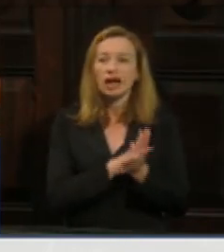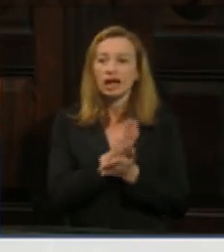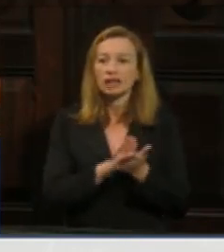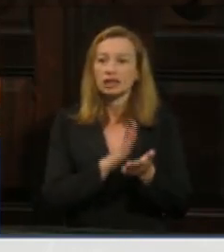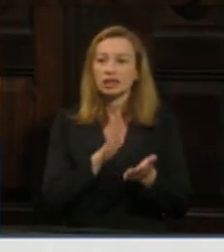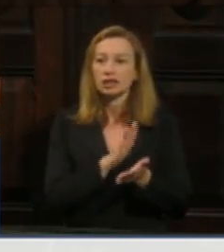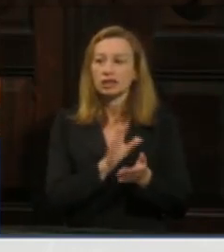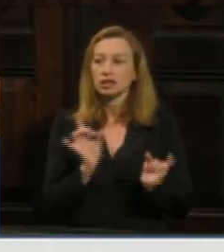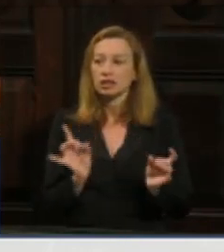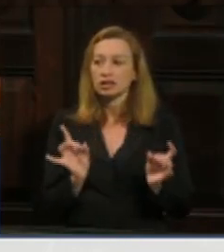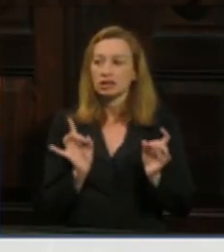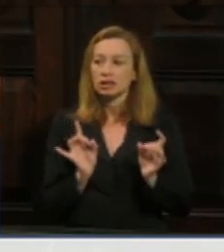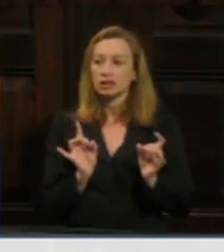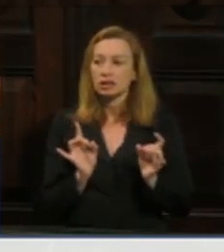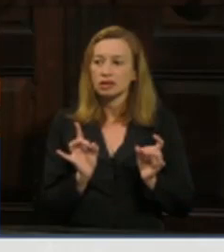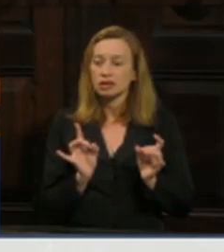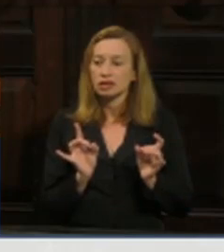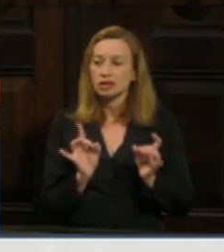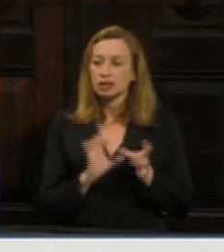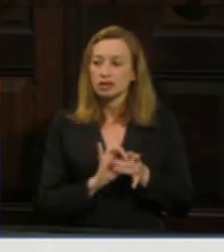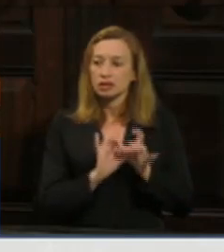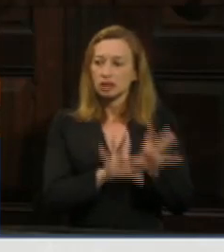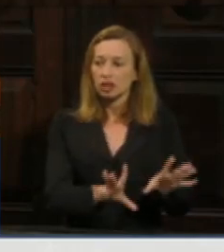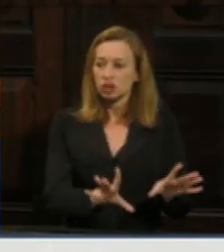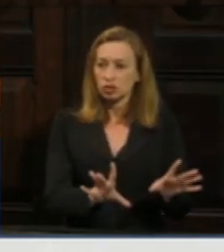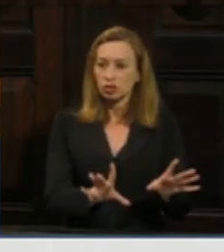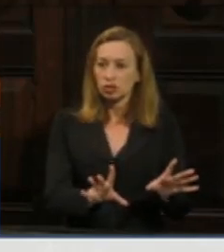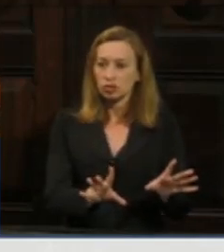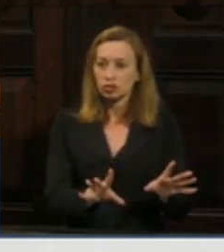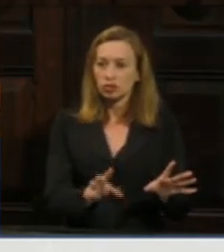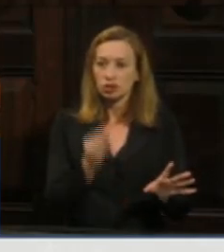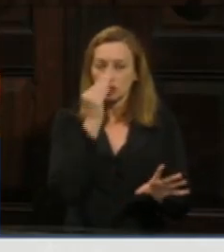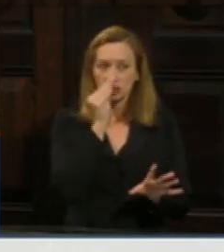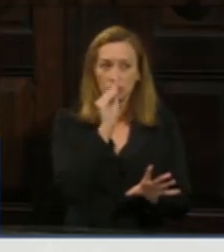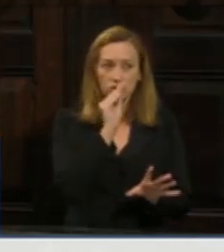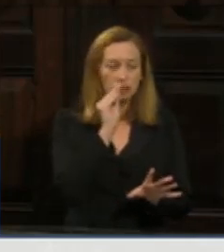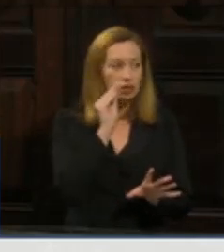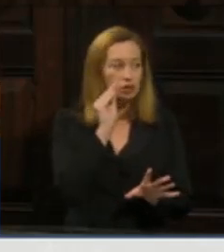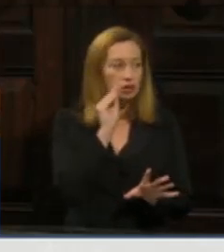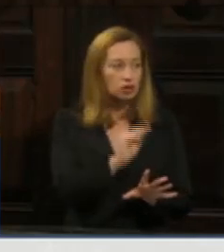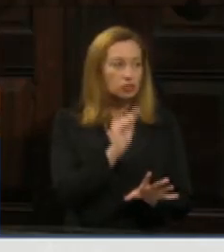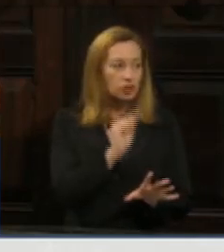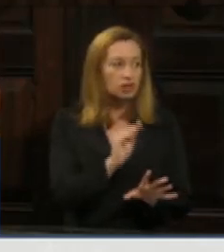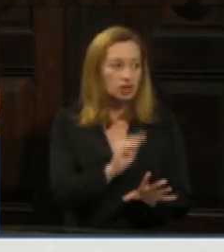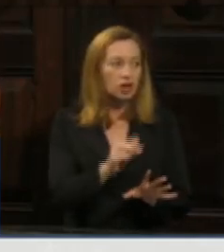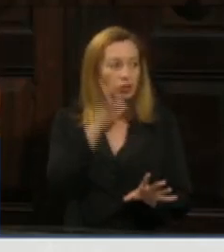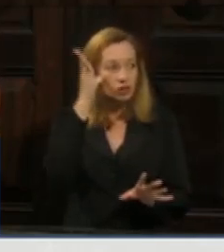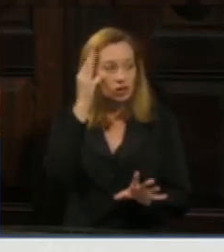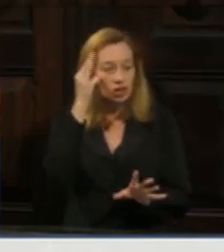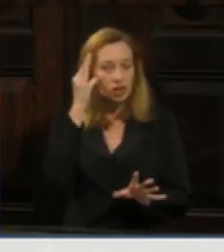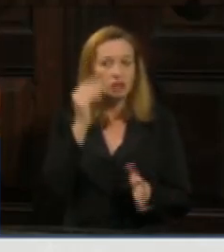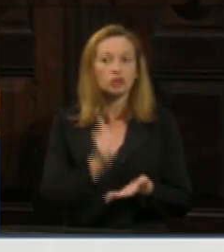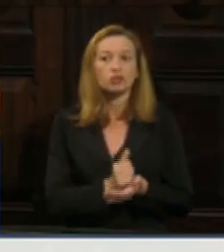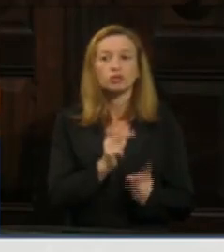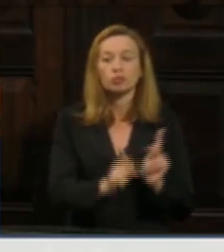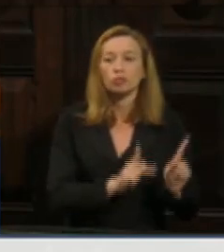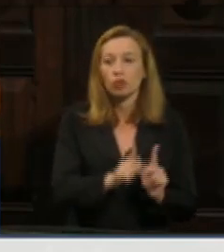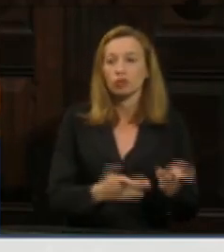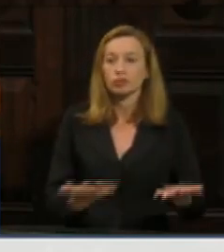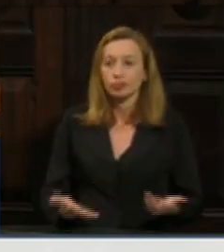Os deputados eleitos são, como representantes da população, os